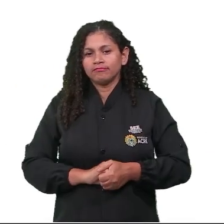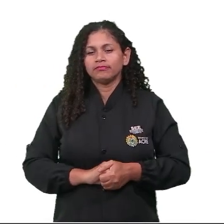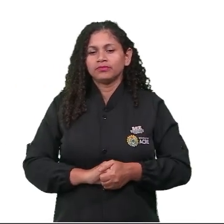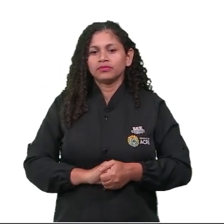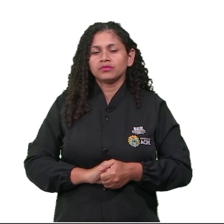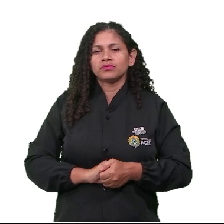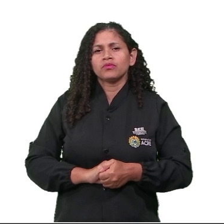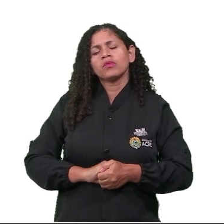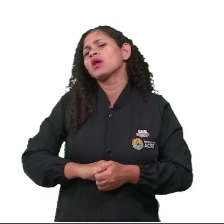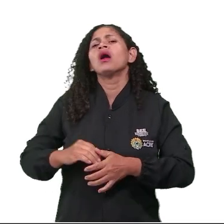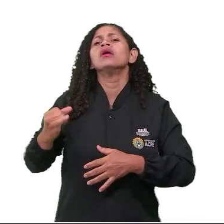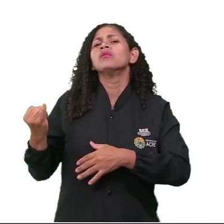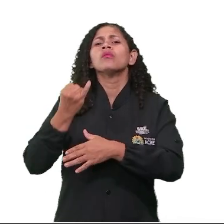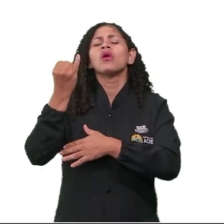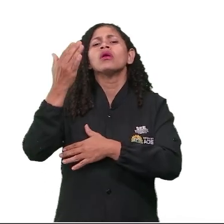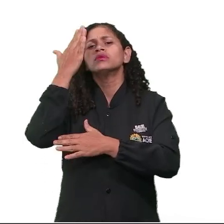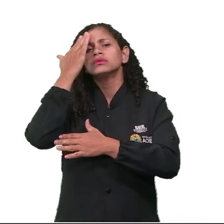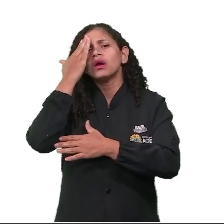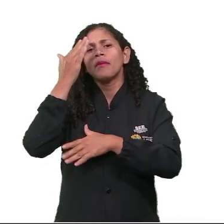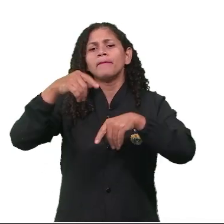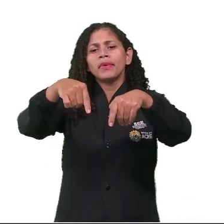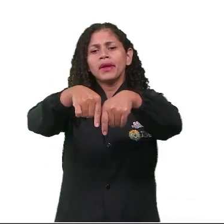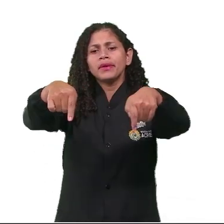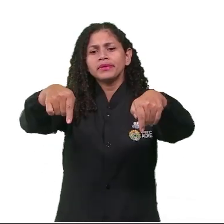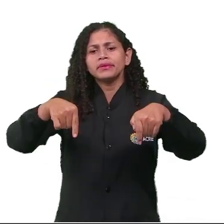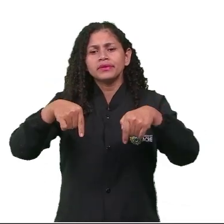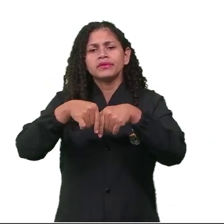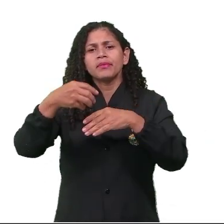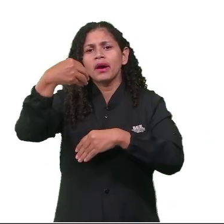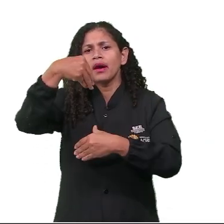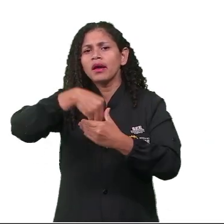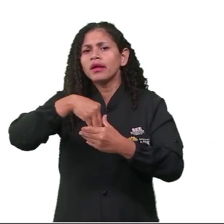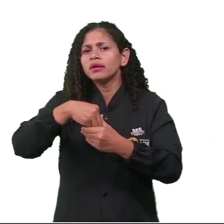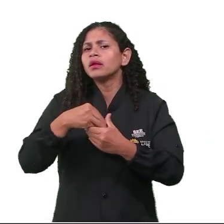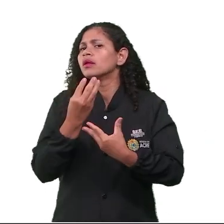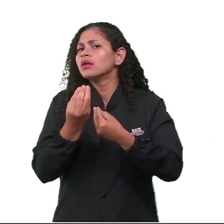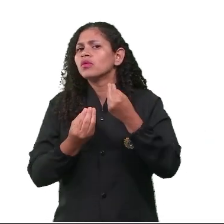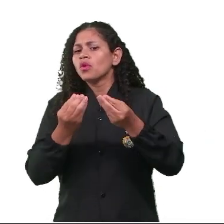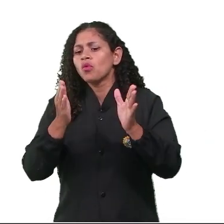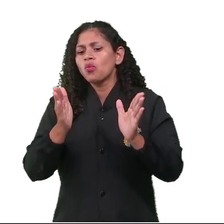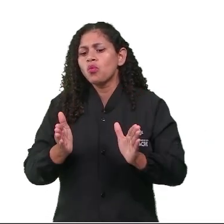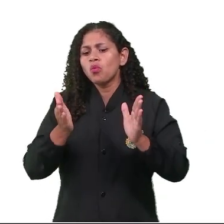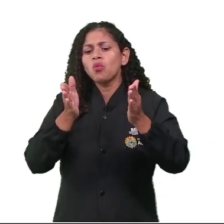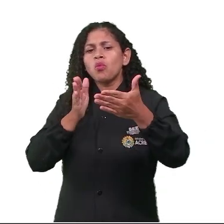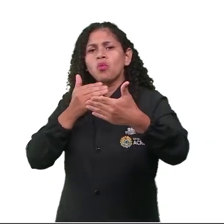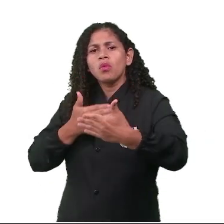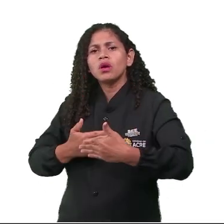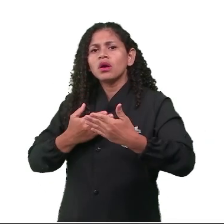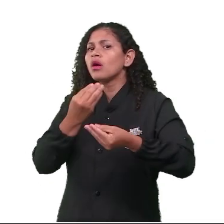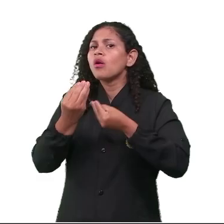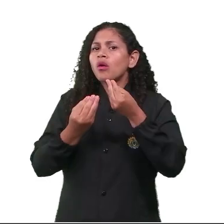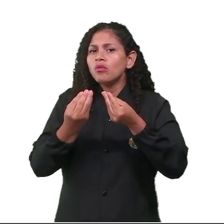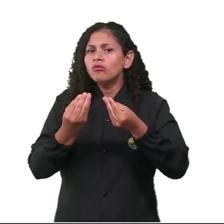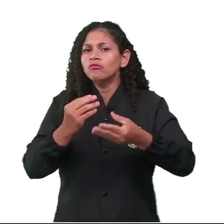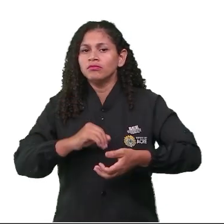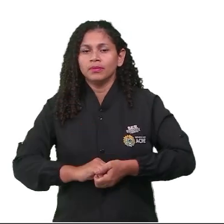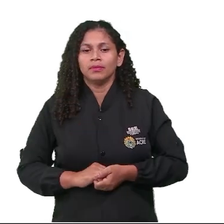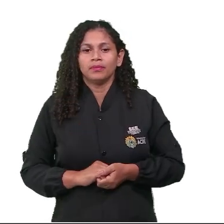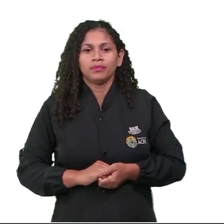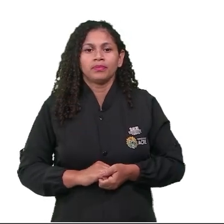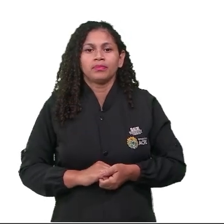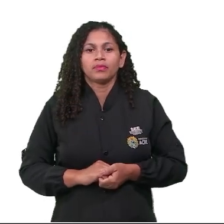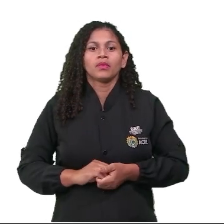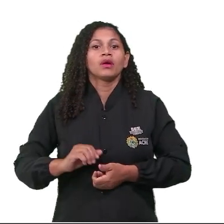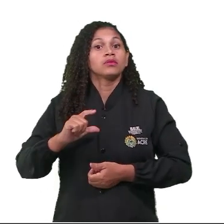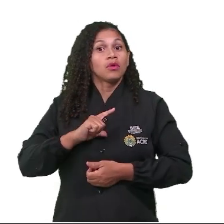de um depósito, de um caminhão ou de uma caixa? Então, essas perguntas vão dar norte à aula de hoje, tudo bem?